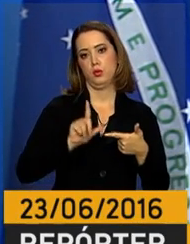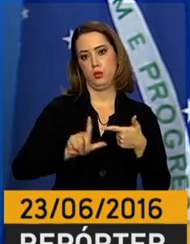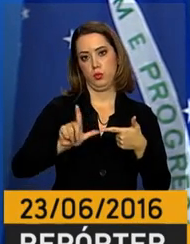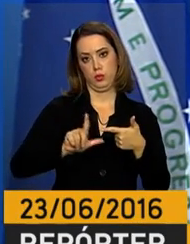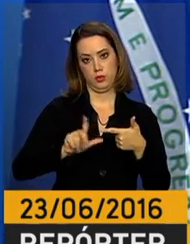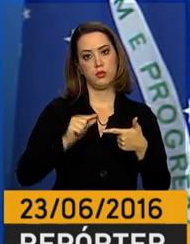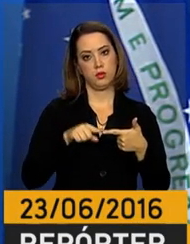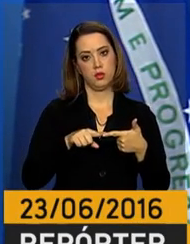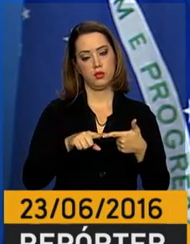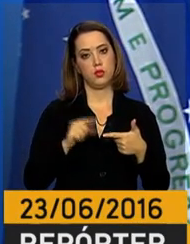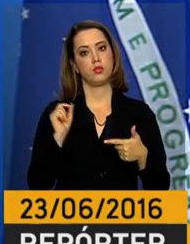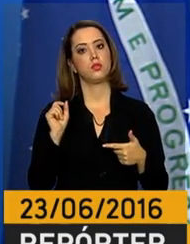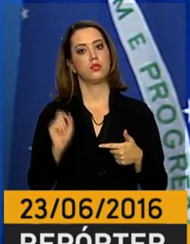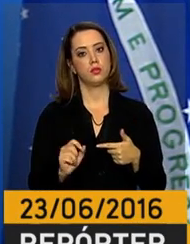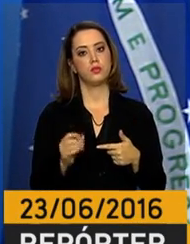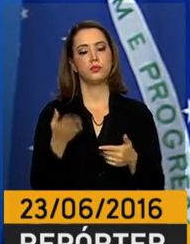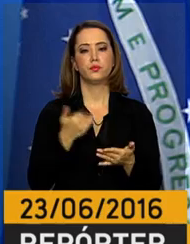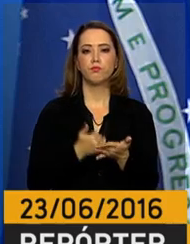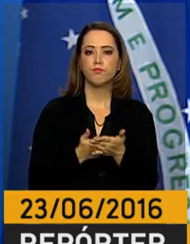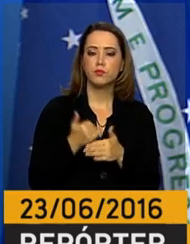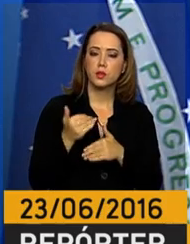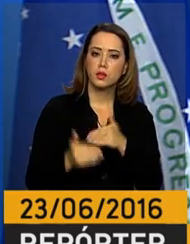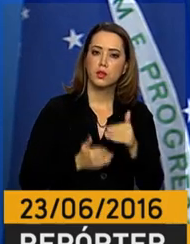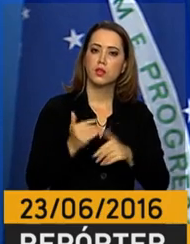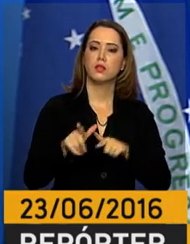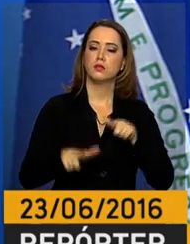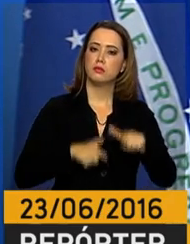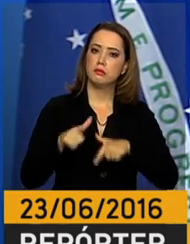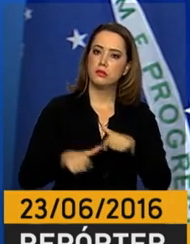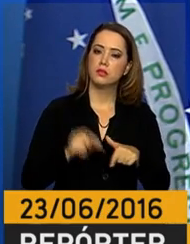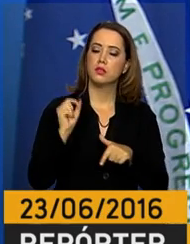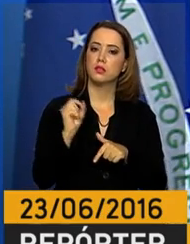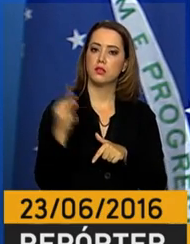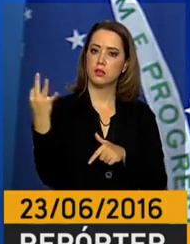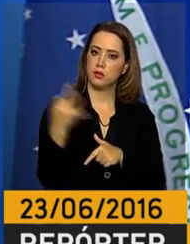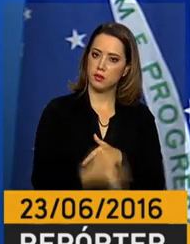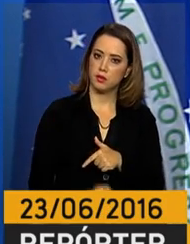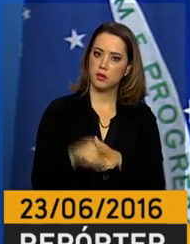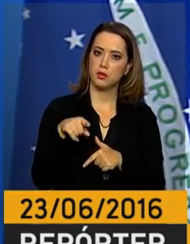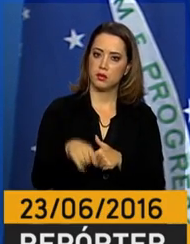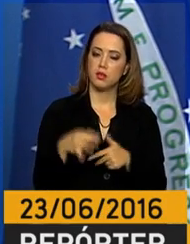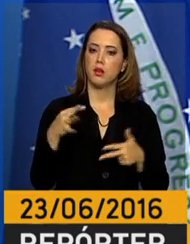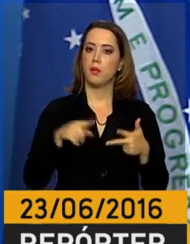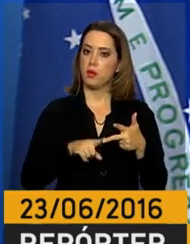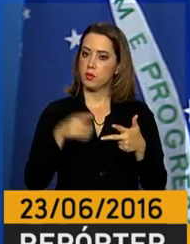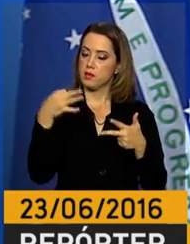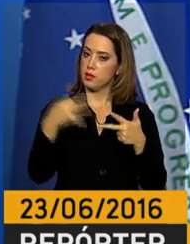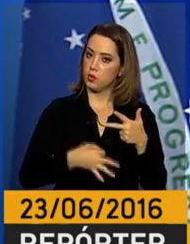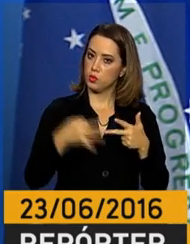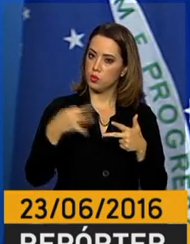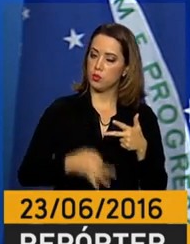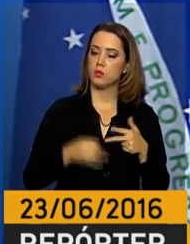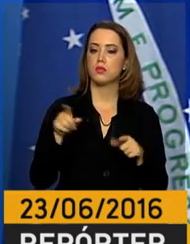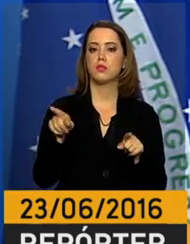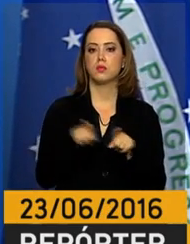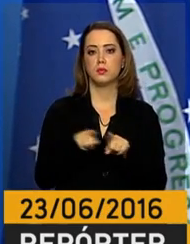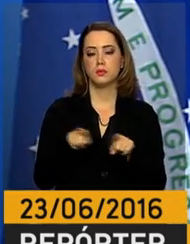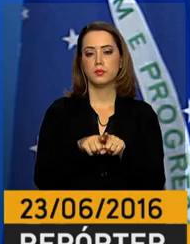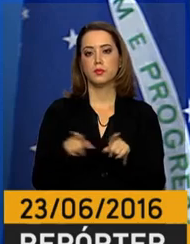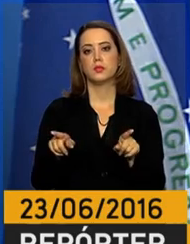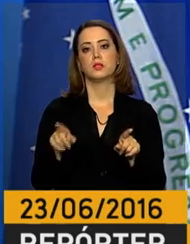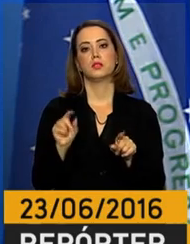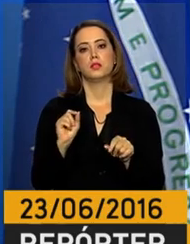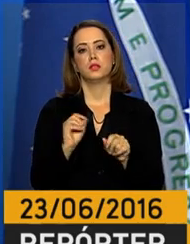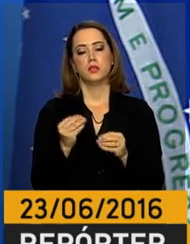Legislativa traçar os adequados limites a essa atuação jurisdicional dos tribunais e ao mesmo tempo